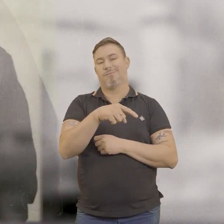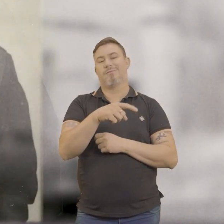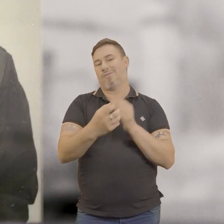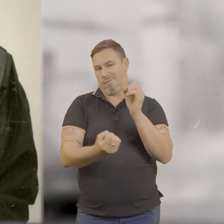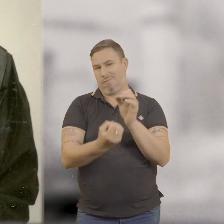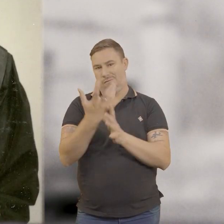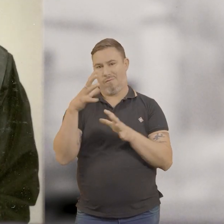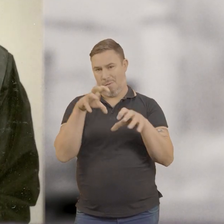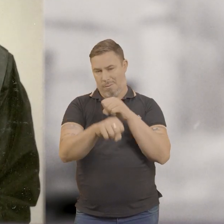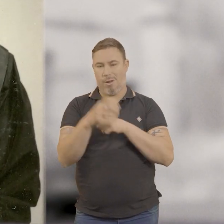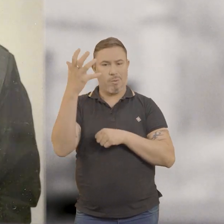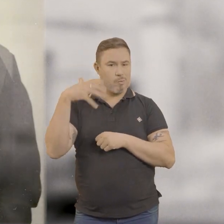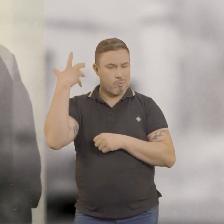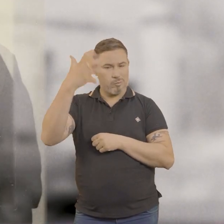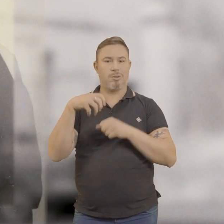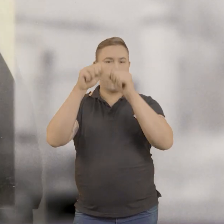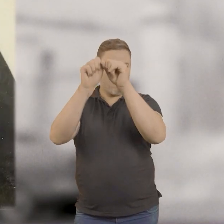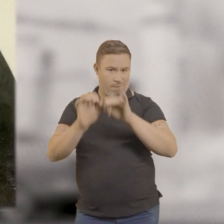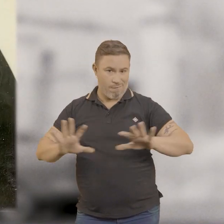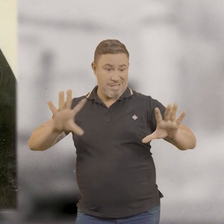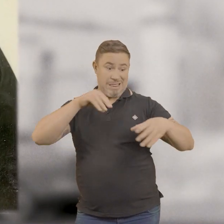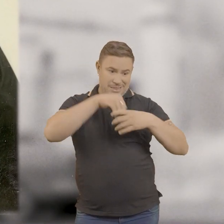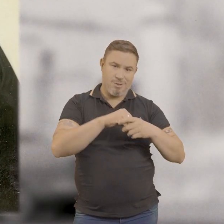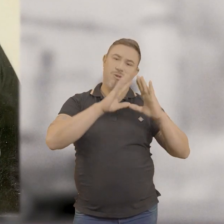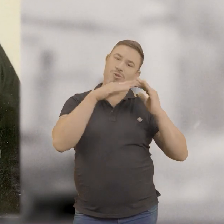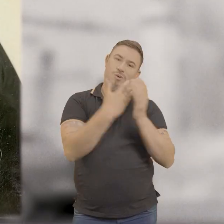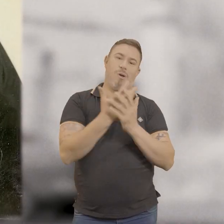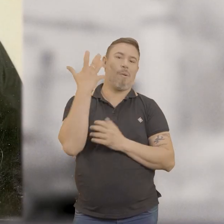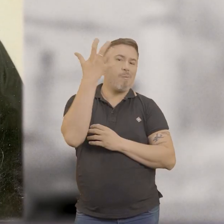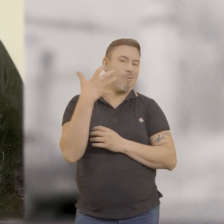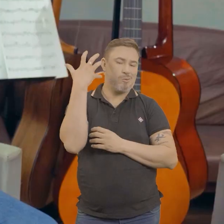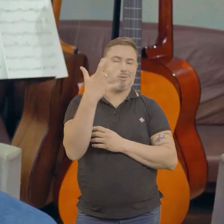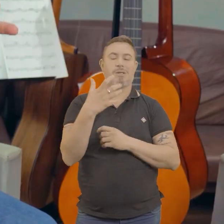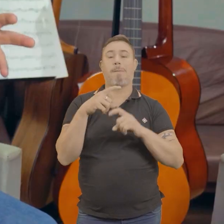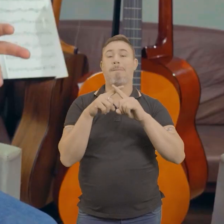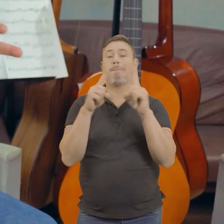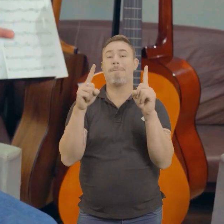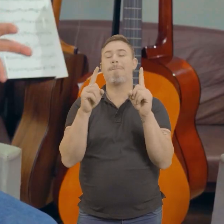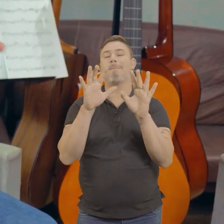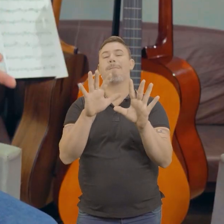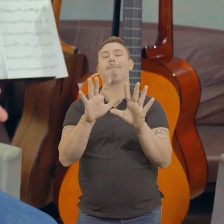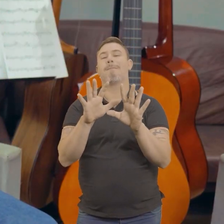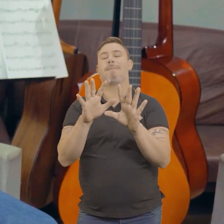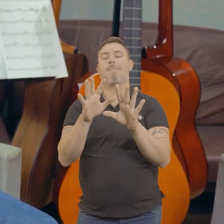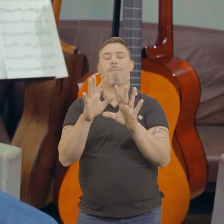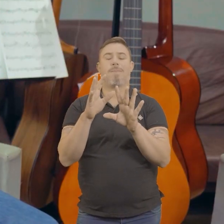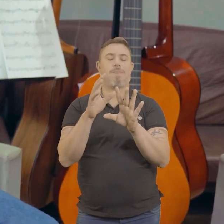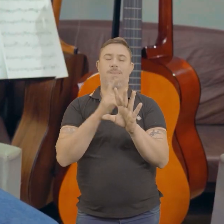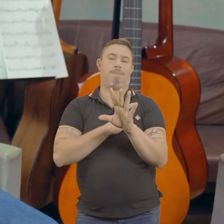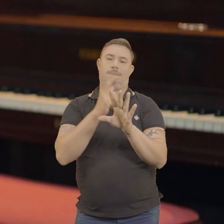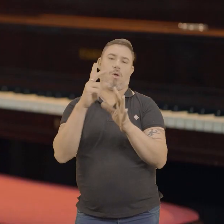em música pela Universidade Federal, mas a incorporação efetiva